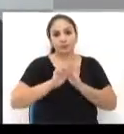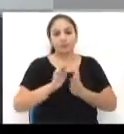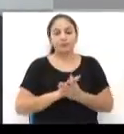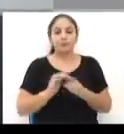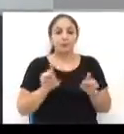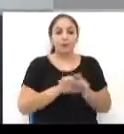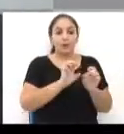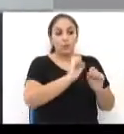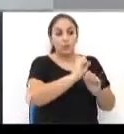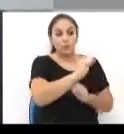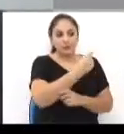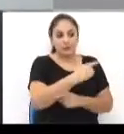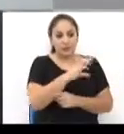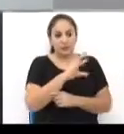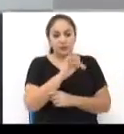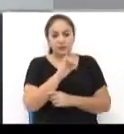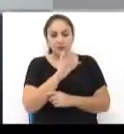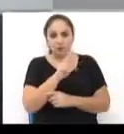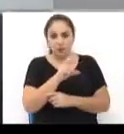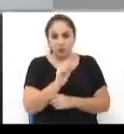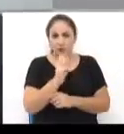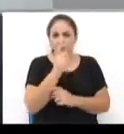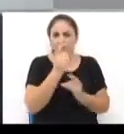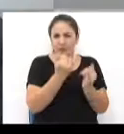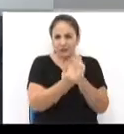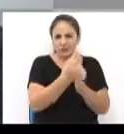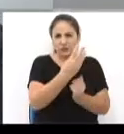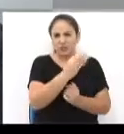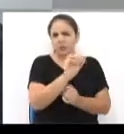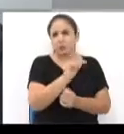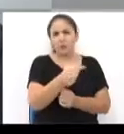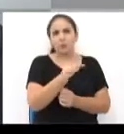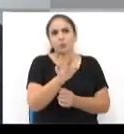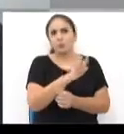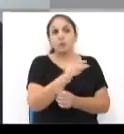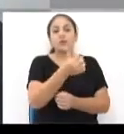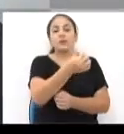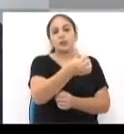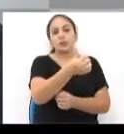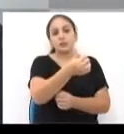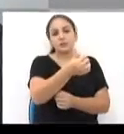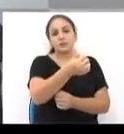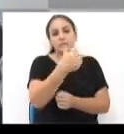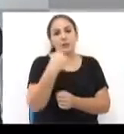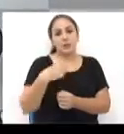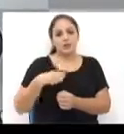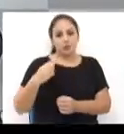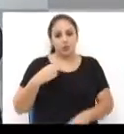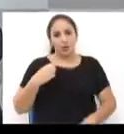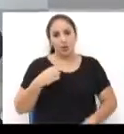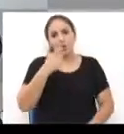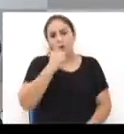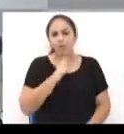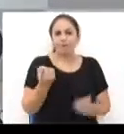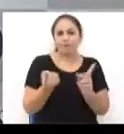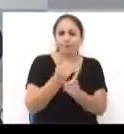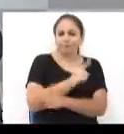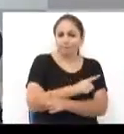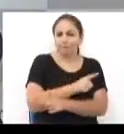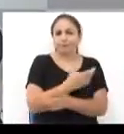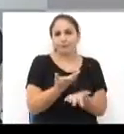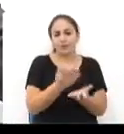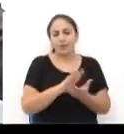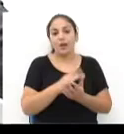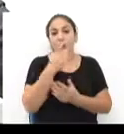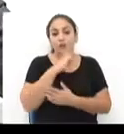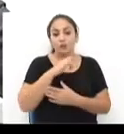que talvez tivesse aí um número semelhante de habitantes, com 6 representantes. Então tu cria uma distorção na representatividade. O voto distrital